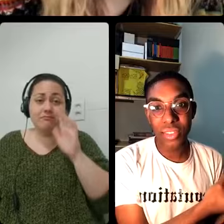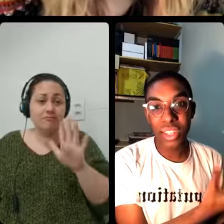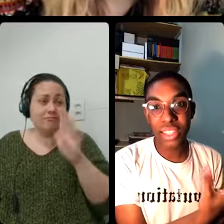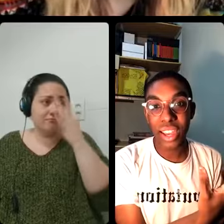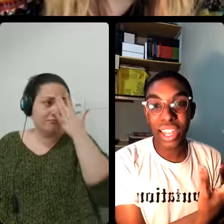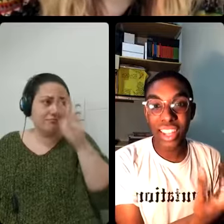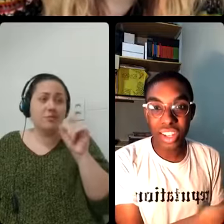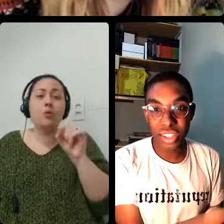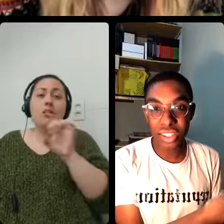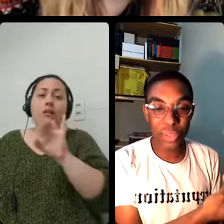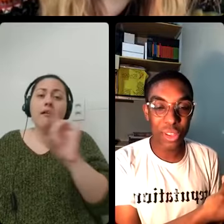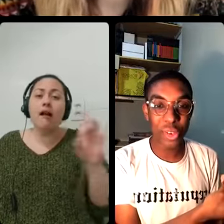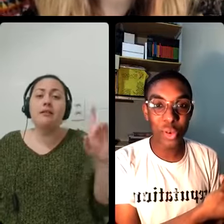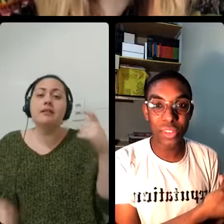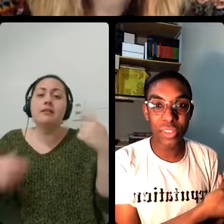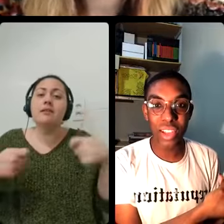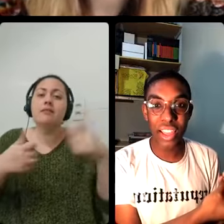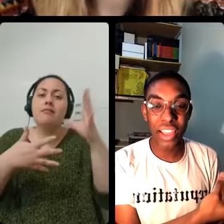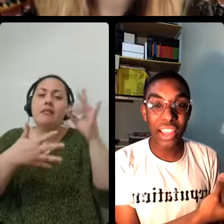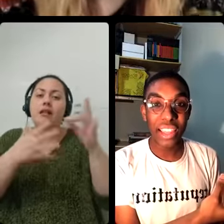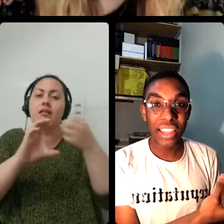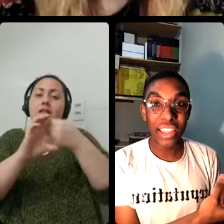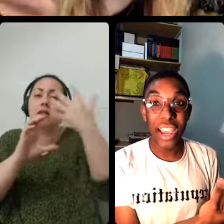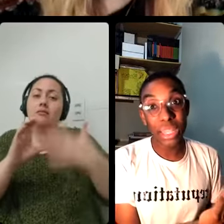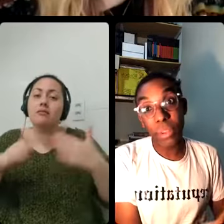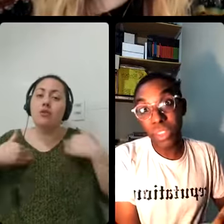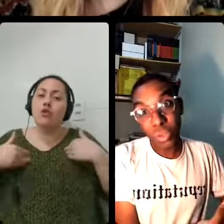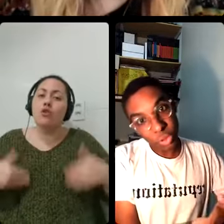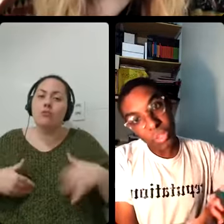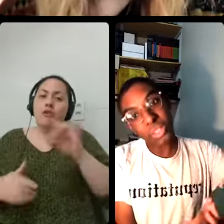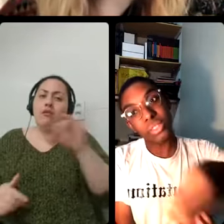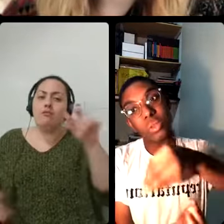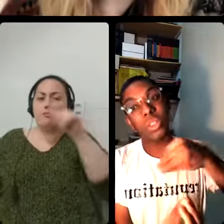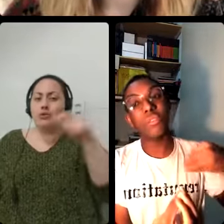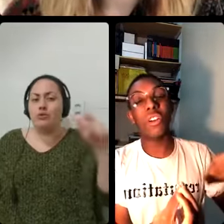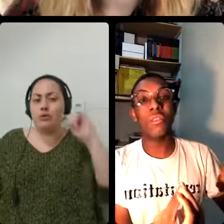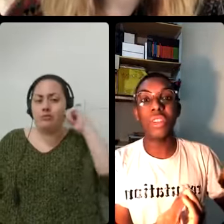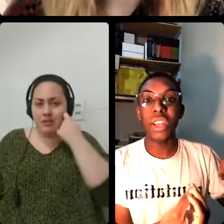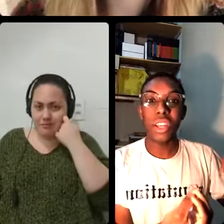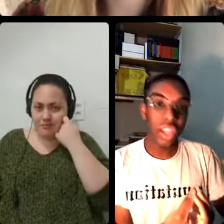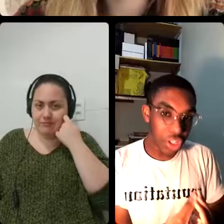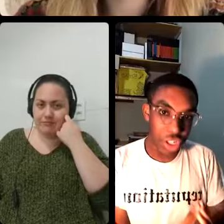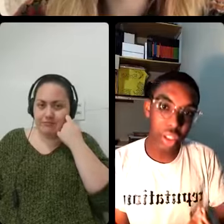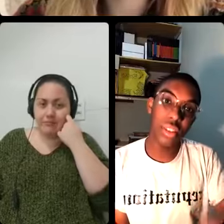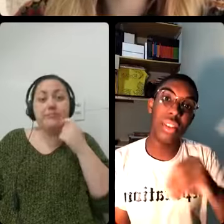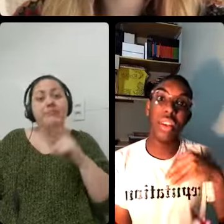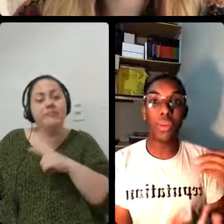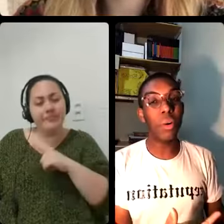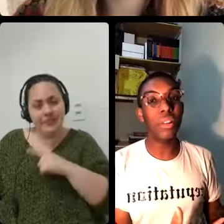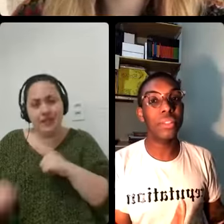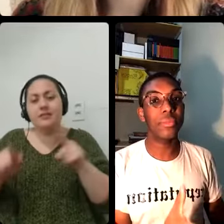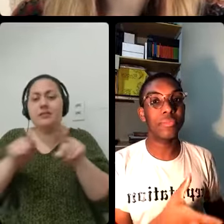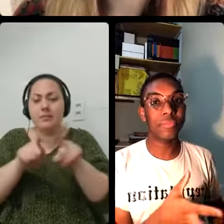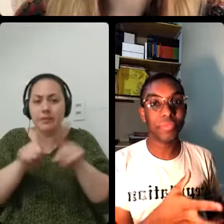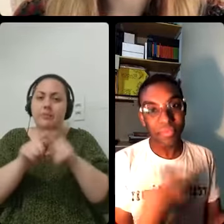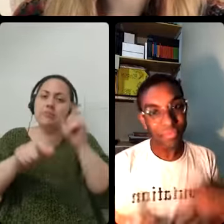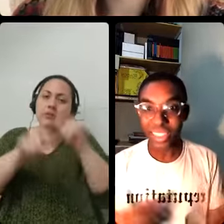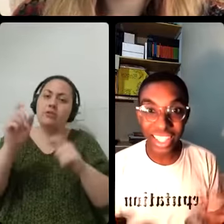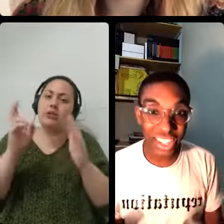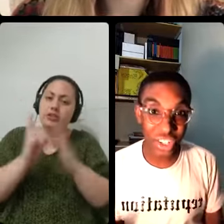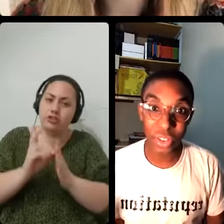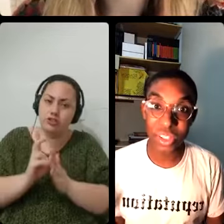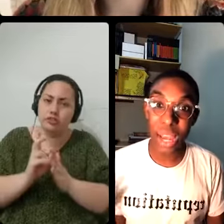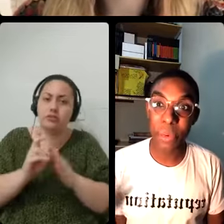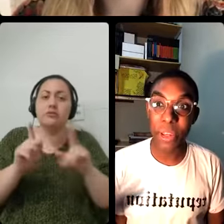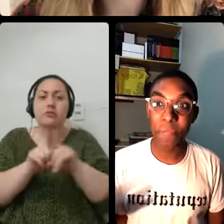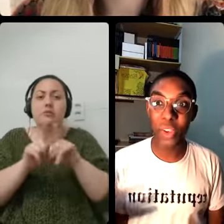particularidades e as características dessas pessoas, né? E aí também tem toda uma questão que envolve indígenas e quilombolas, que a